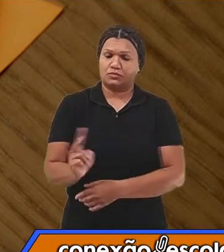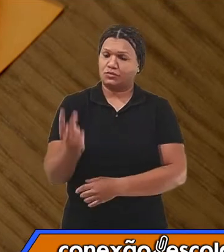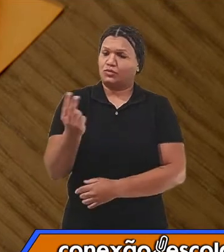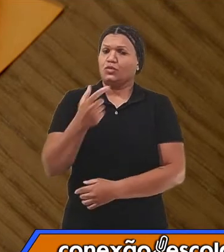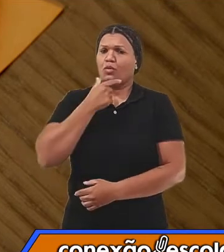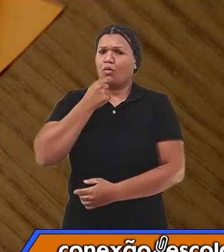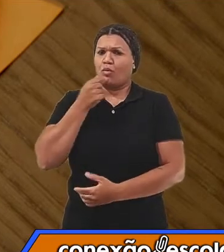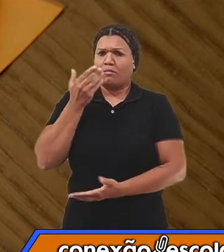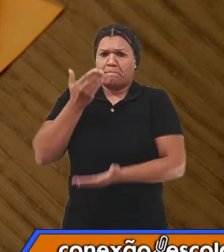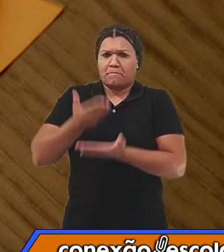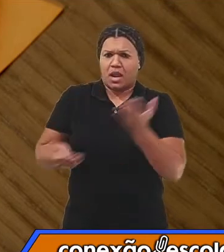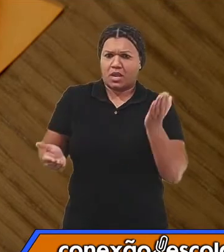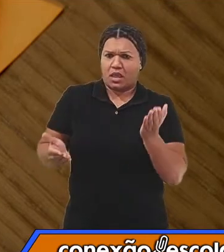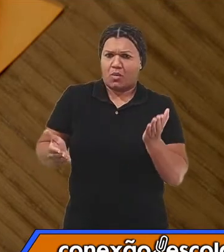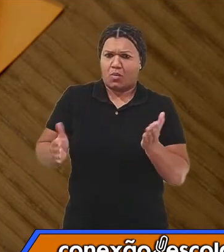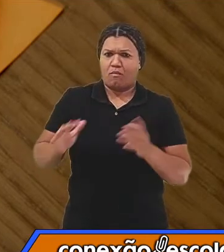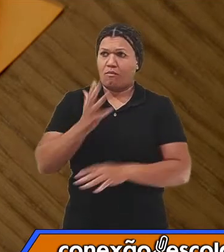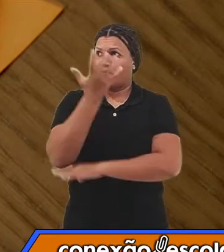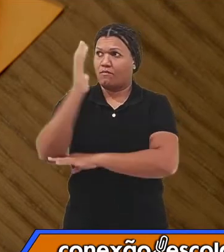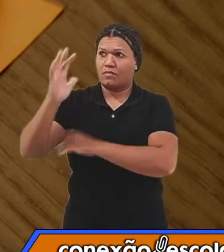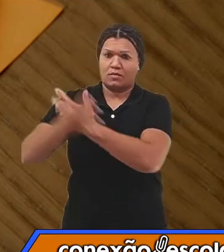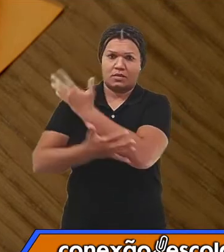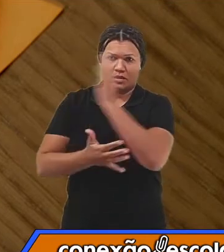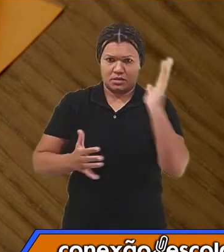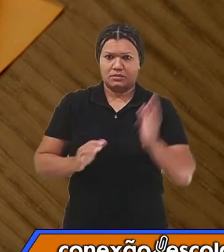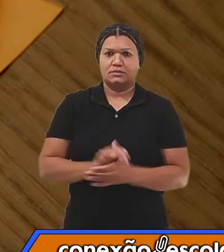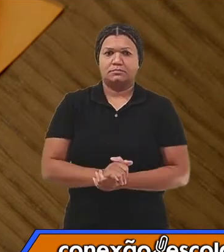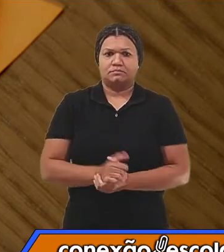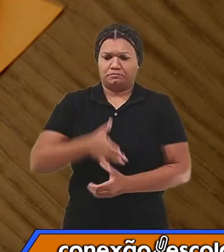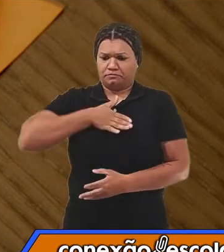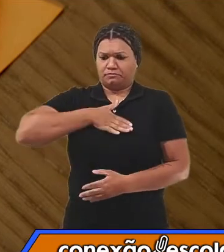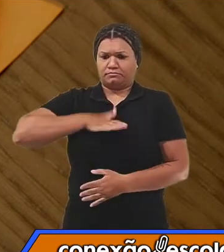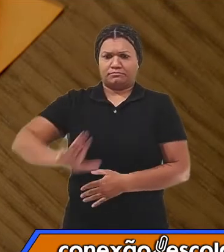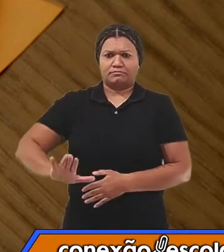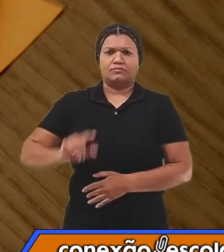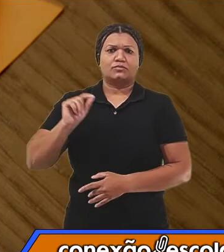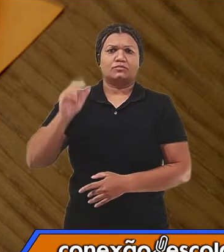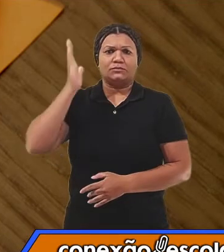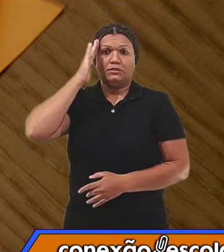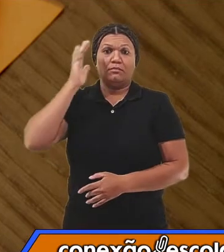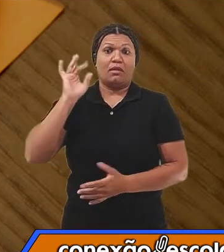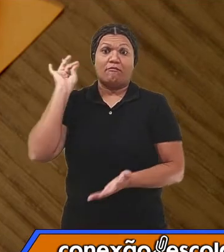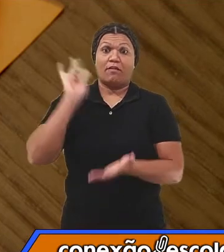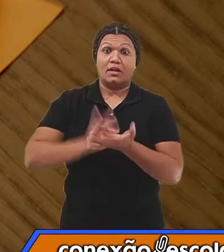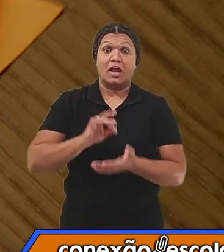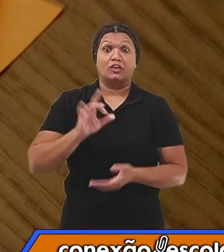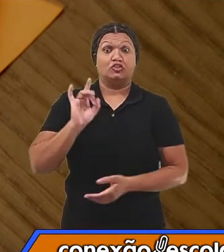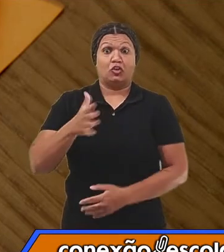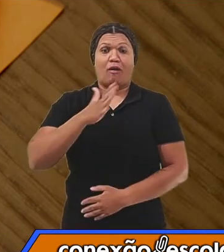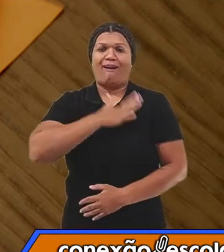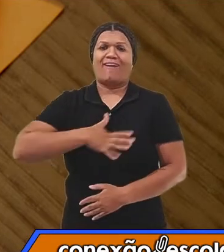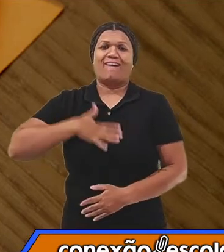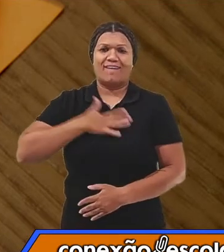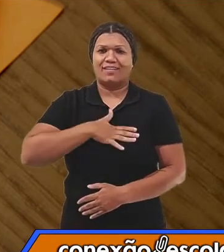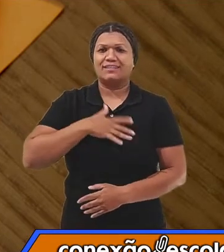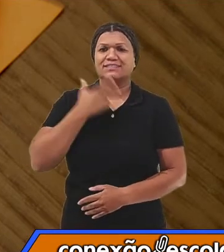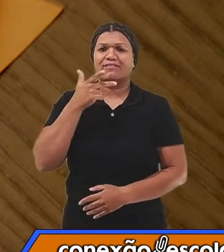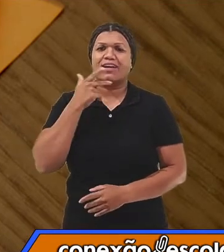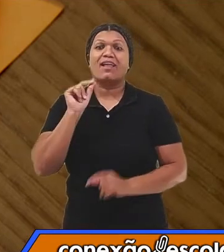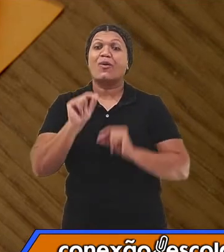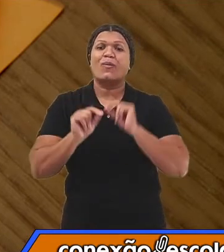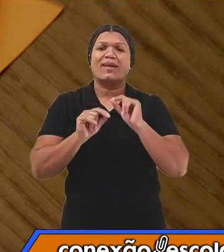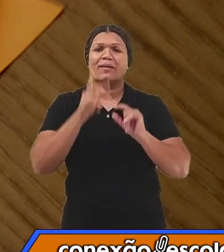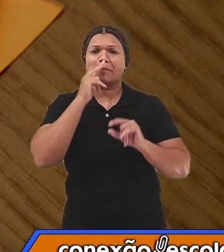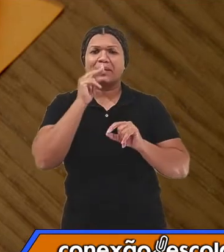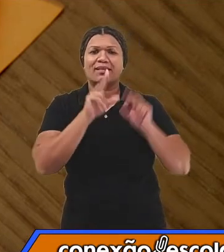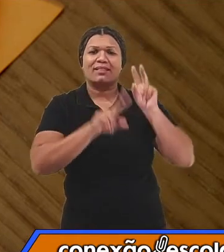macaco rei que não gosta de ouvir a verdade, apenas elogios. O narrador é um narrador